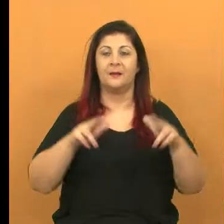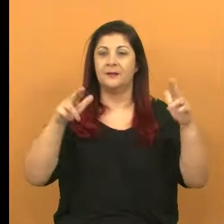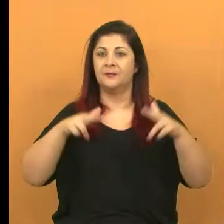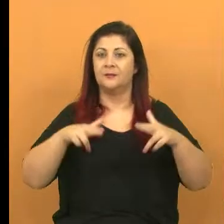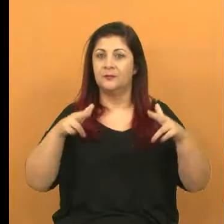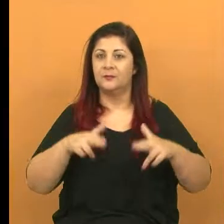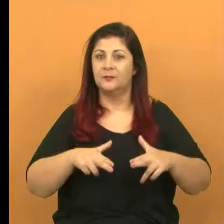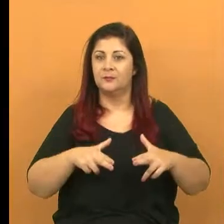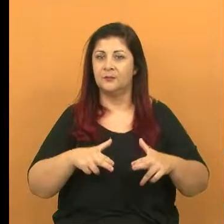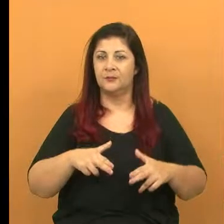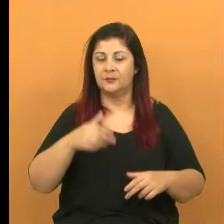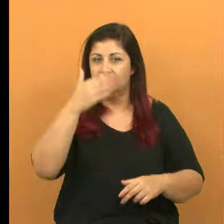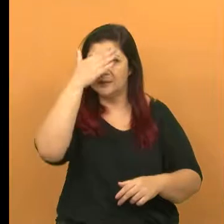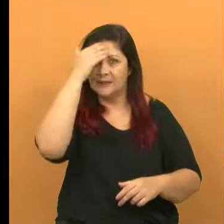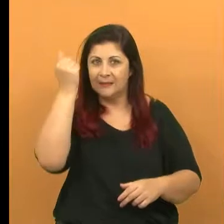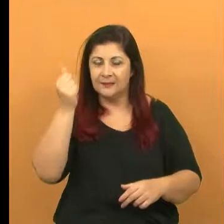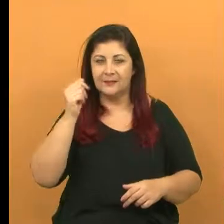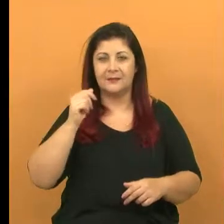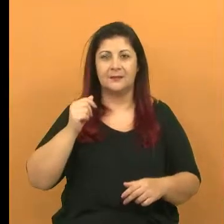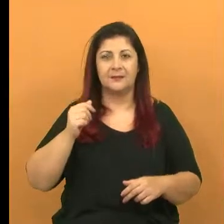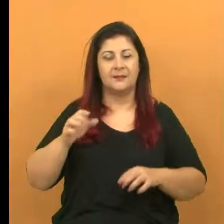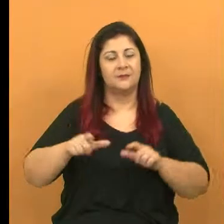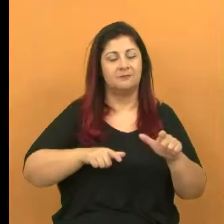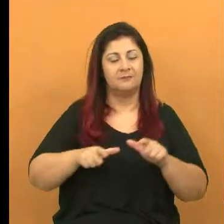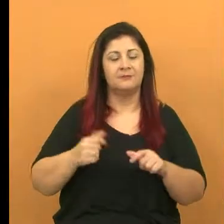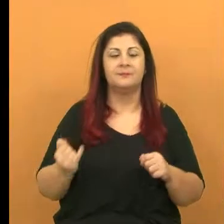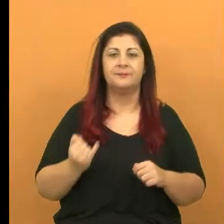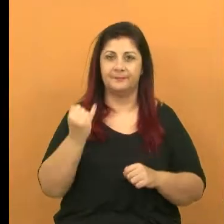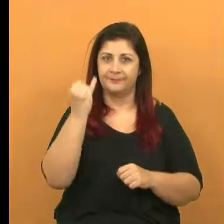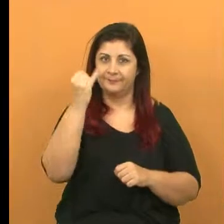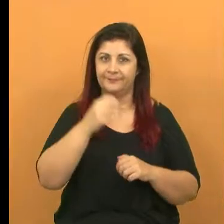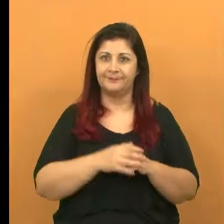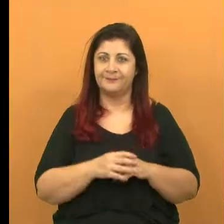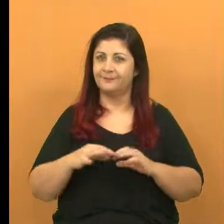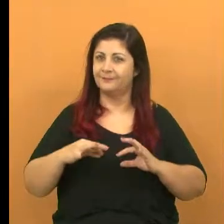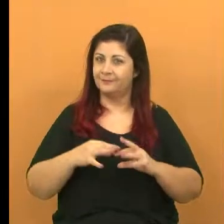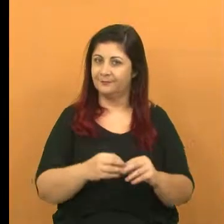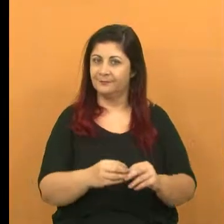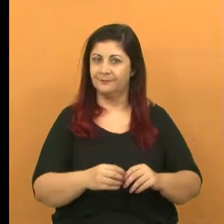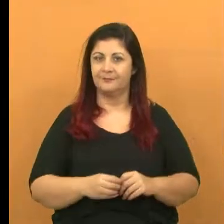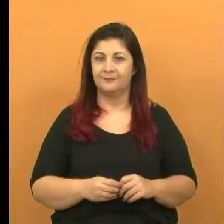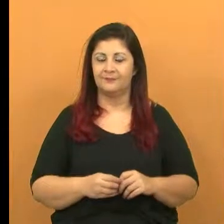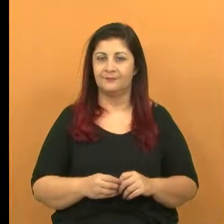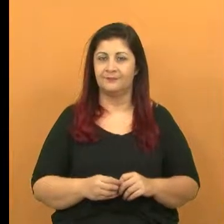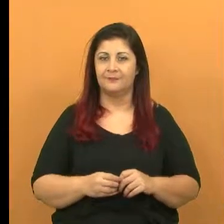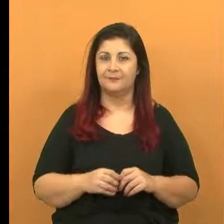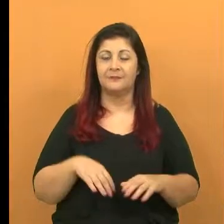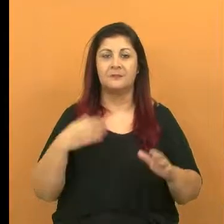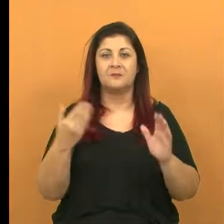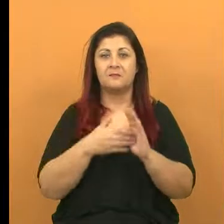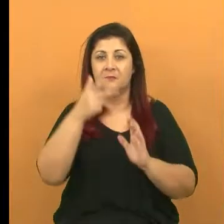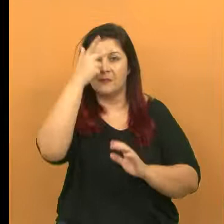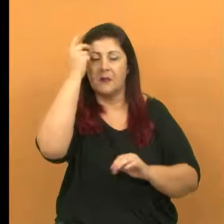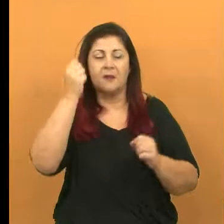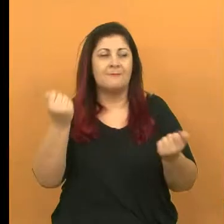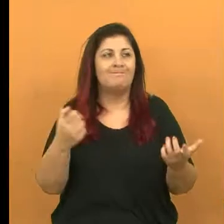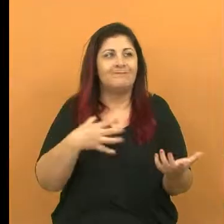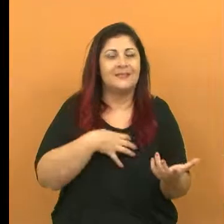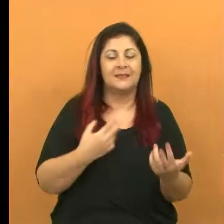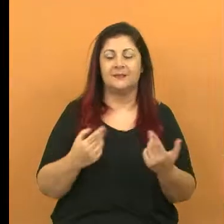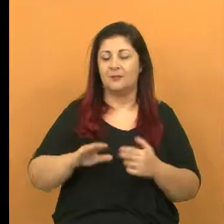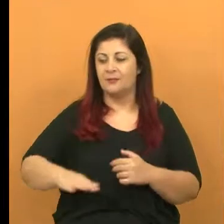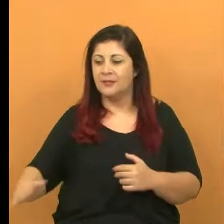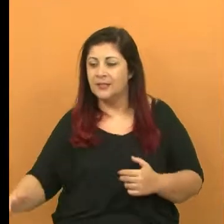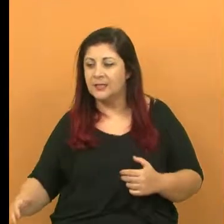esquecer de comemorar essa ação lúdica tão importante para todo mundo. Onde todo mundo pode ser criança, todo mundo pode